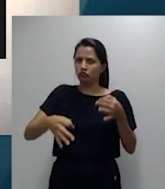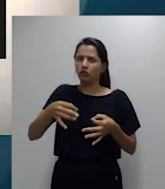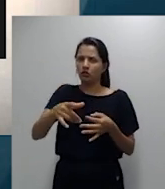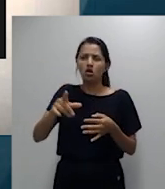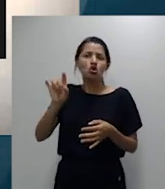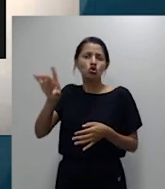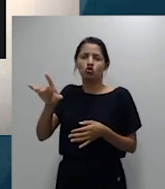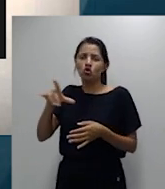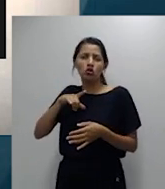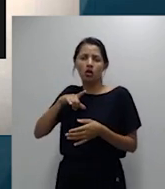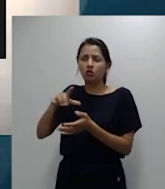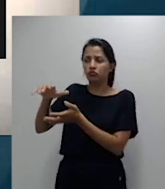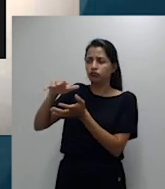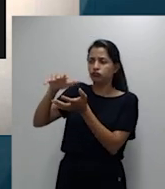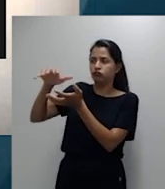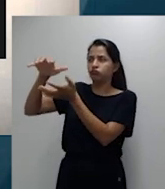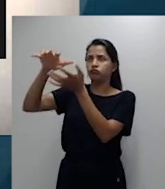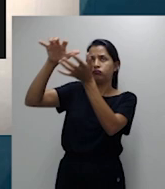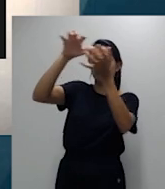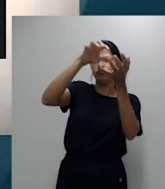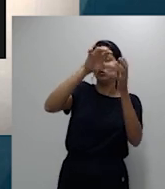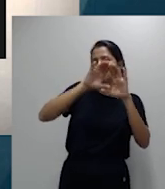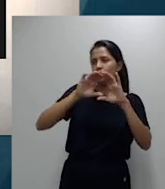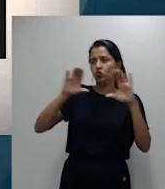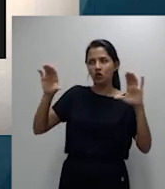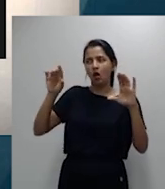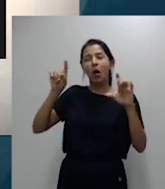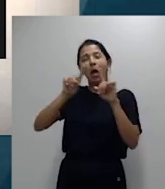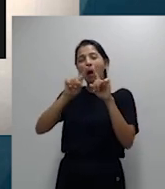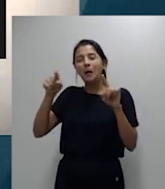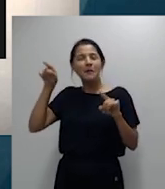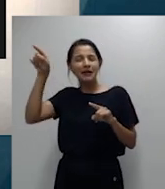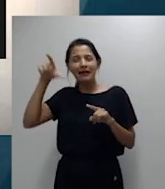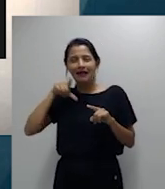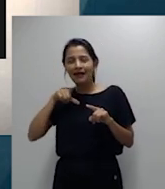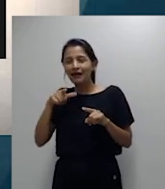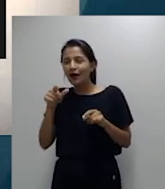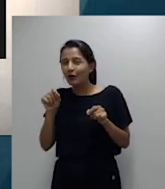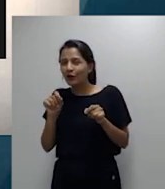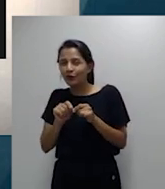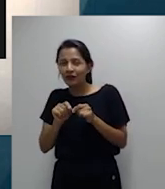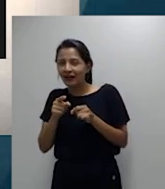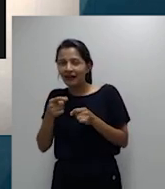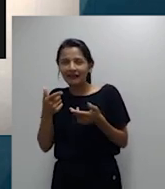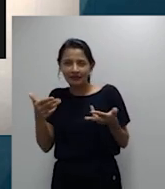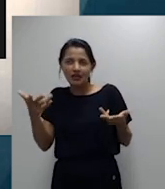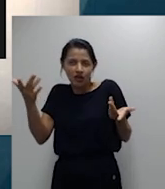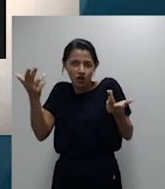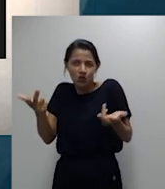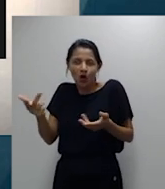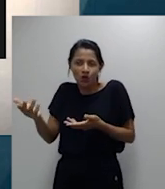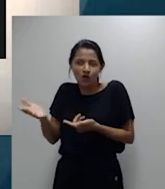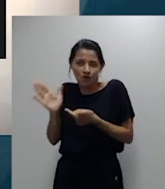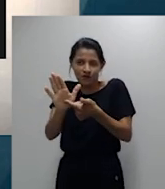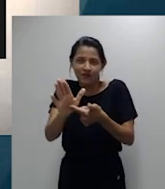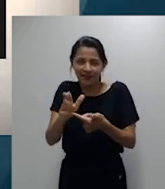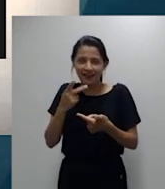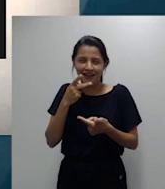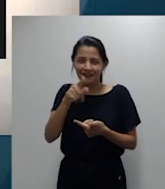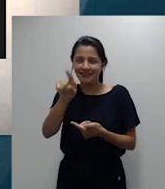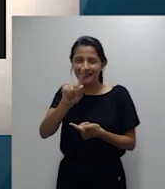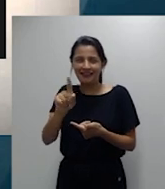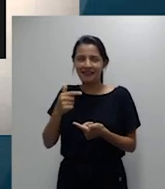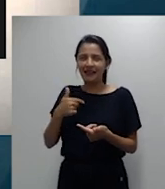satélite que ficam em órbita mas não realiza e é esse testemunho que me confundi aqui trazer nenhuma